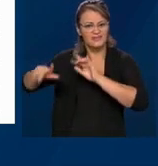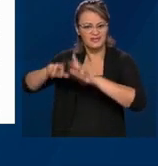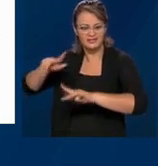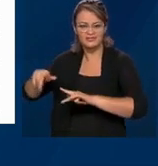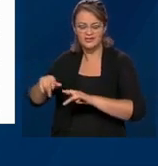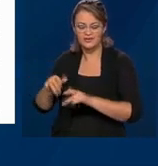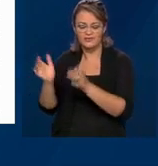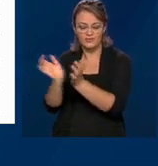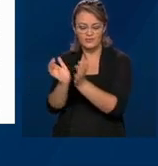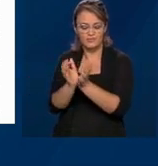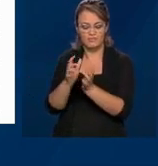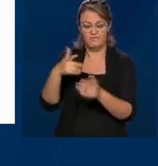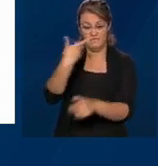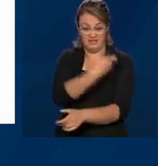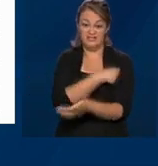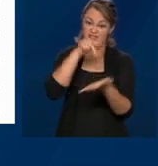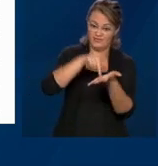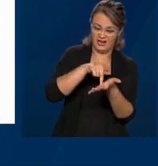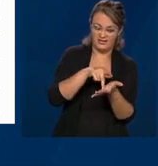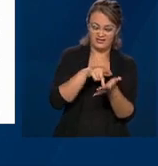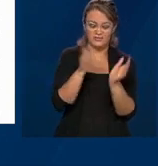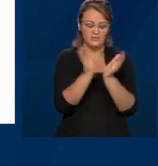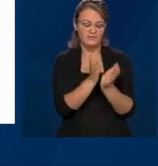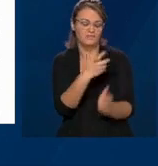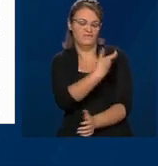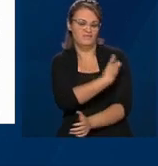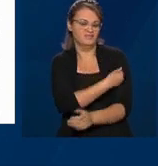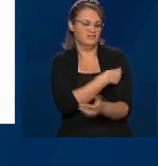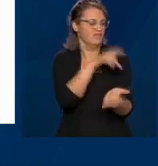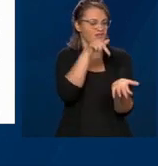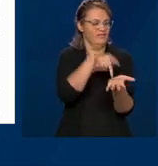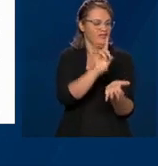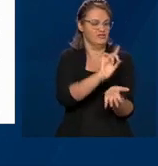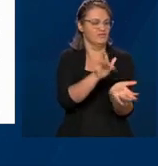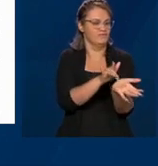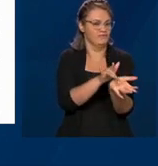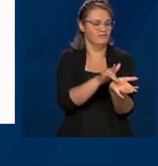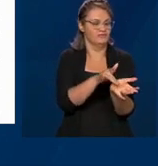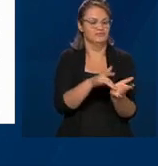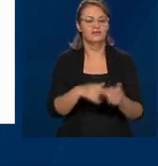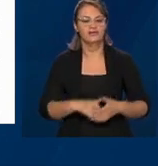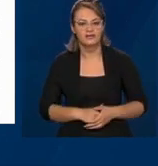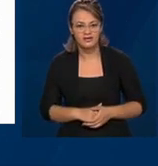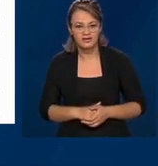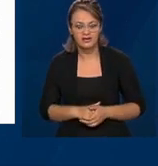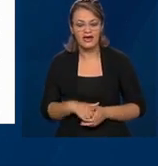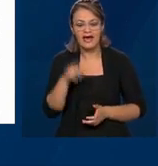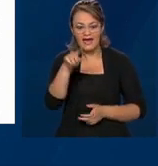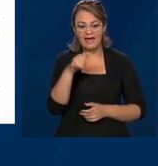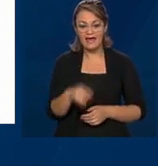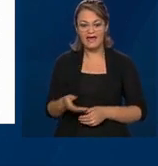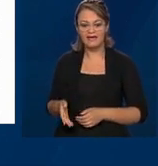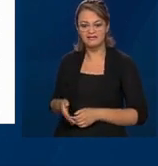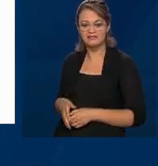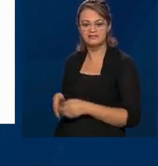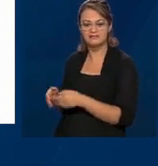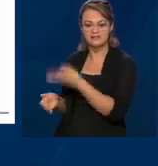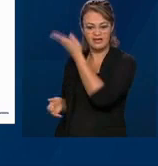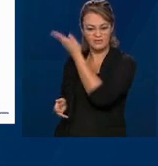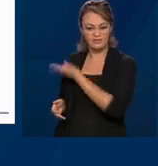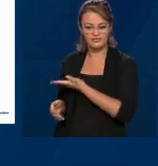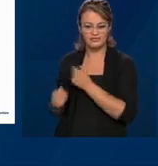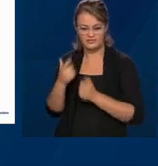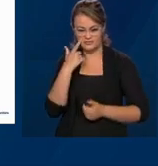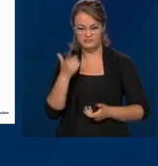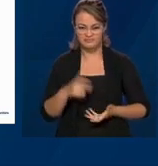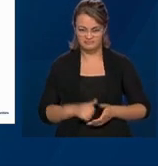grupo vacina e no grupo placebo. Então, por isso que a gente só está trazendo exatamente a tabela que foi apresentada para a gente.